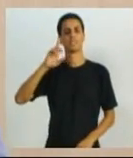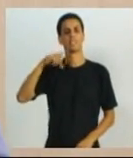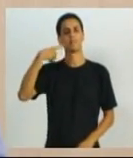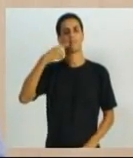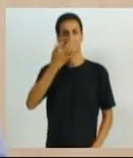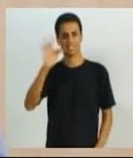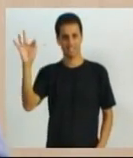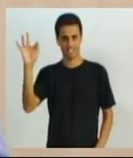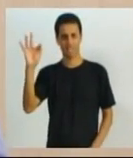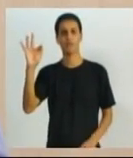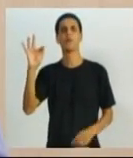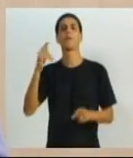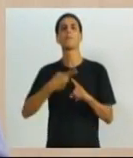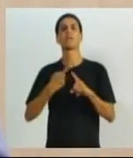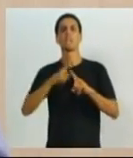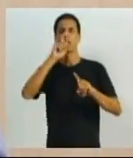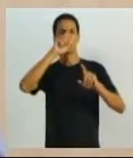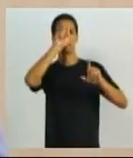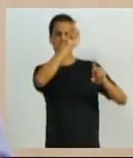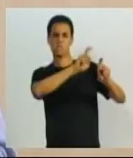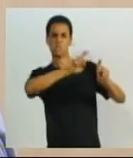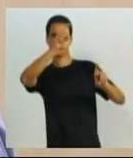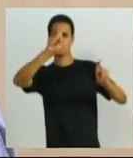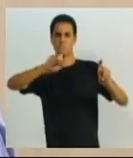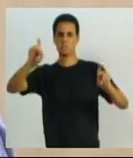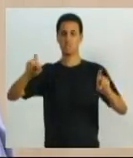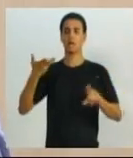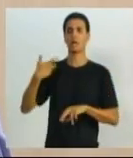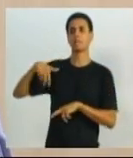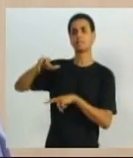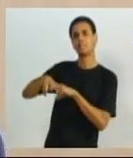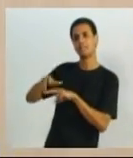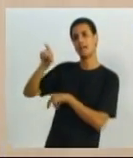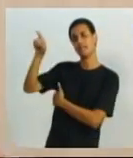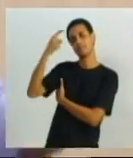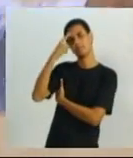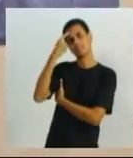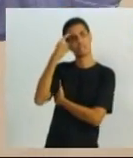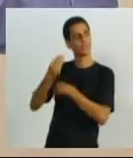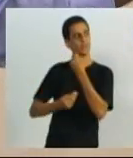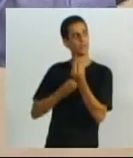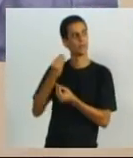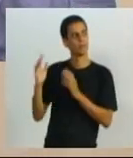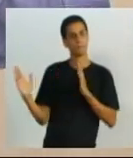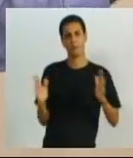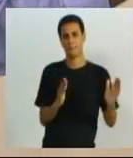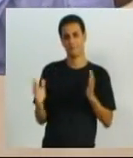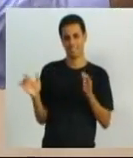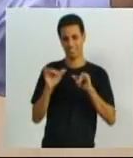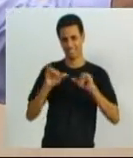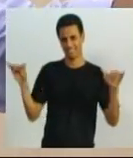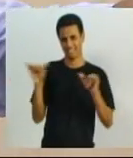82, pichando Blumenau inteira. Ele está lá no fundo agora pensando nesse período de campanha.